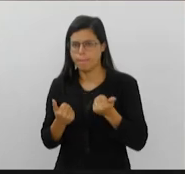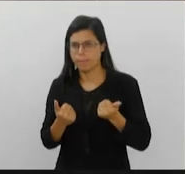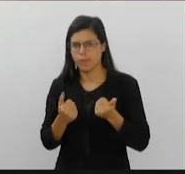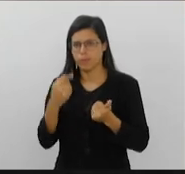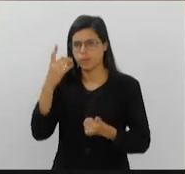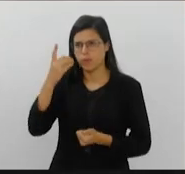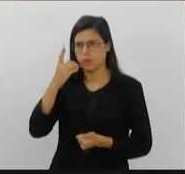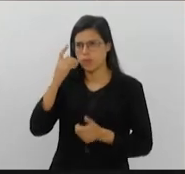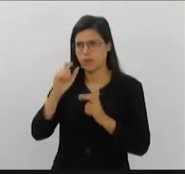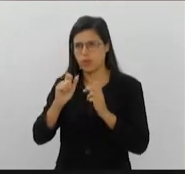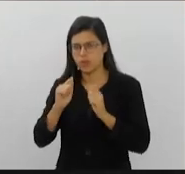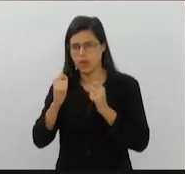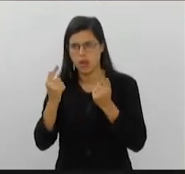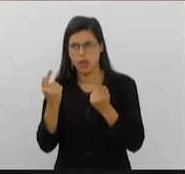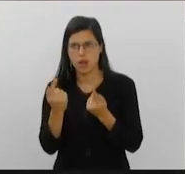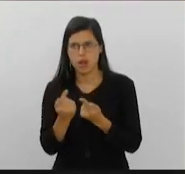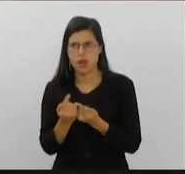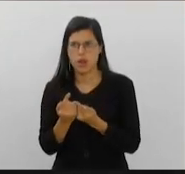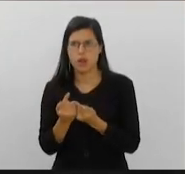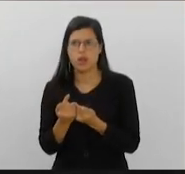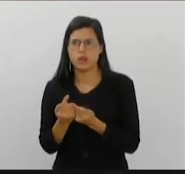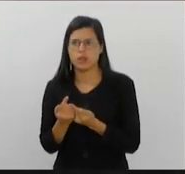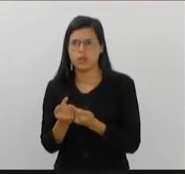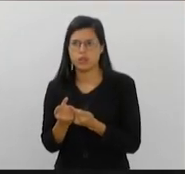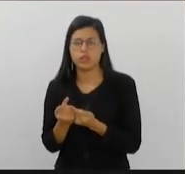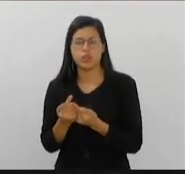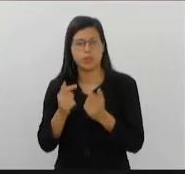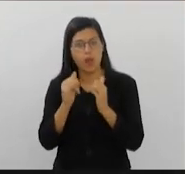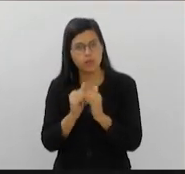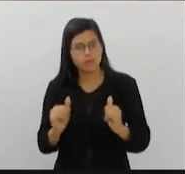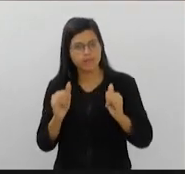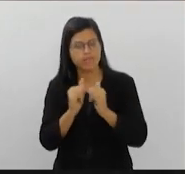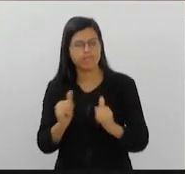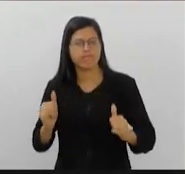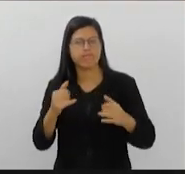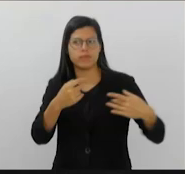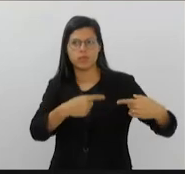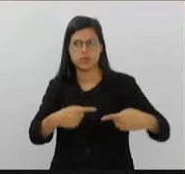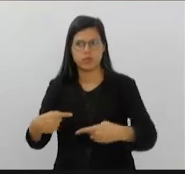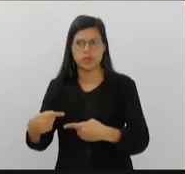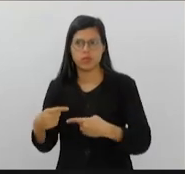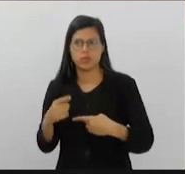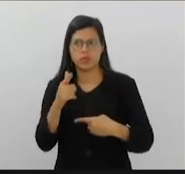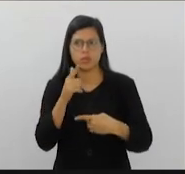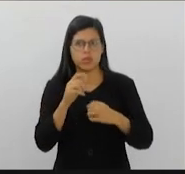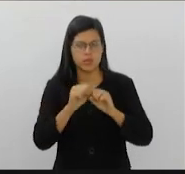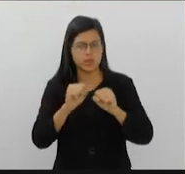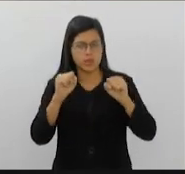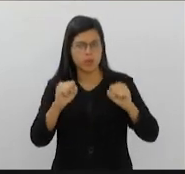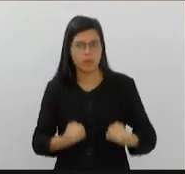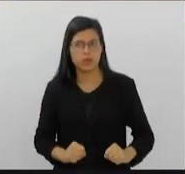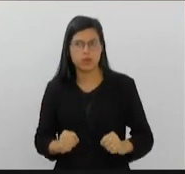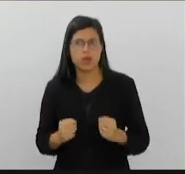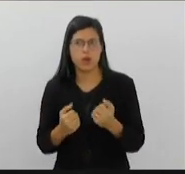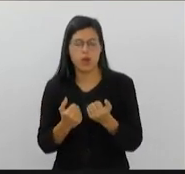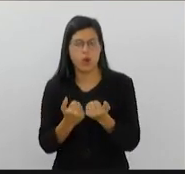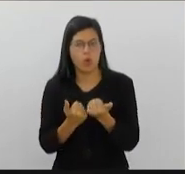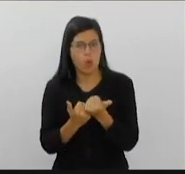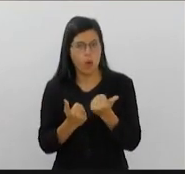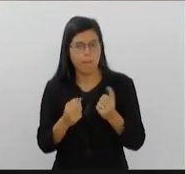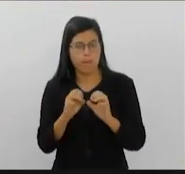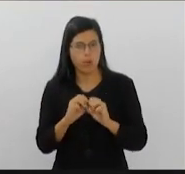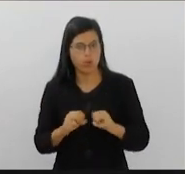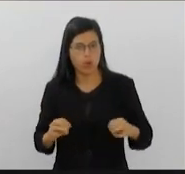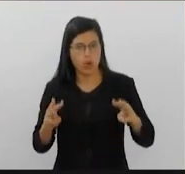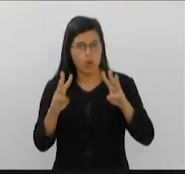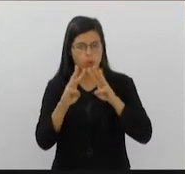da Assembleia Legislativa para a transcrição dessas discussões, porque nós vamos sistematizar isso com o apoio da Organização das Nações Unidas, a ONU, transformar isso